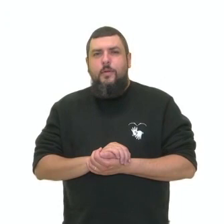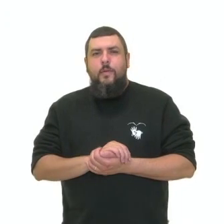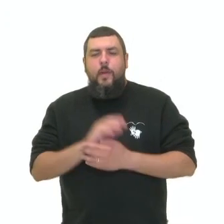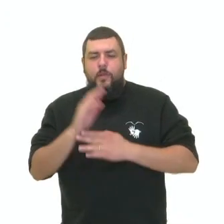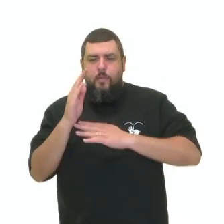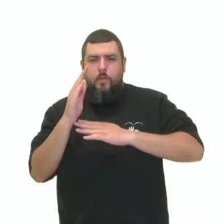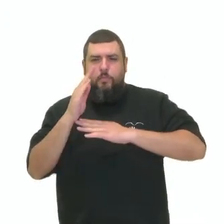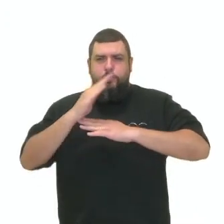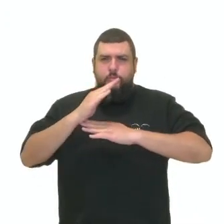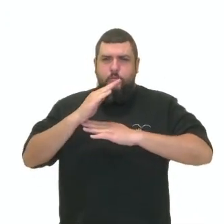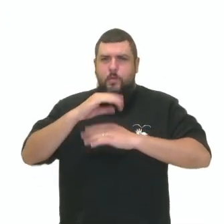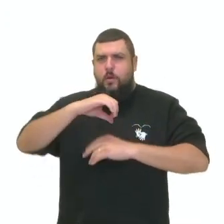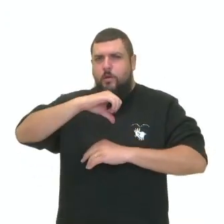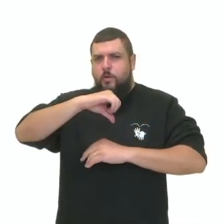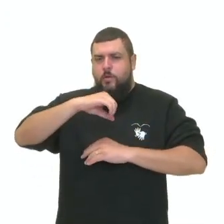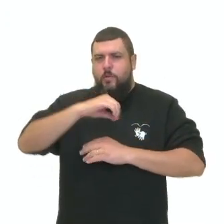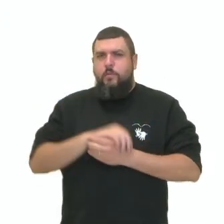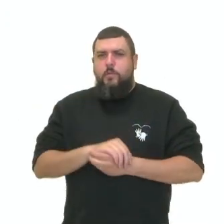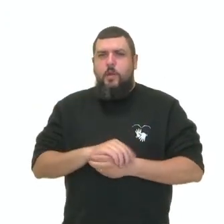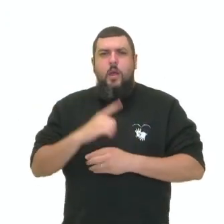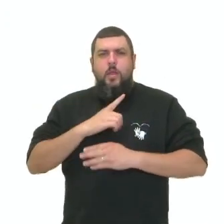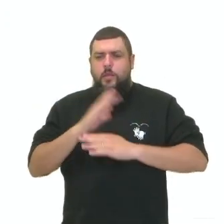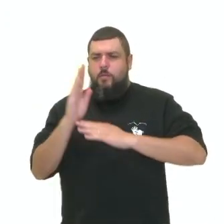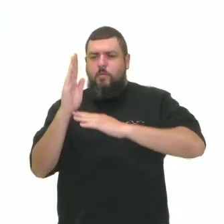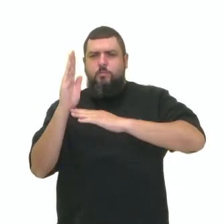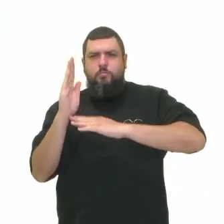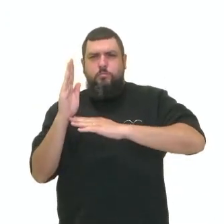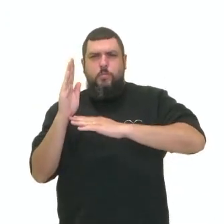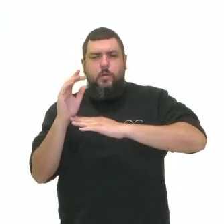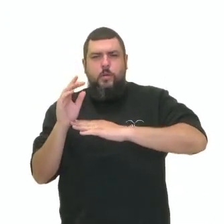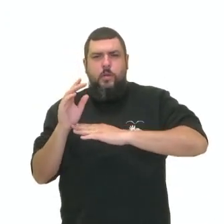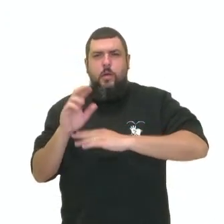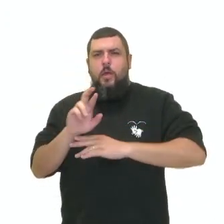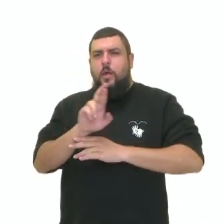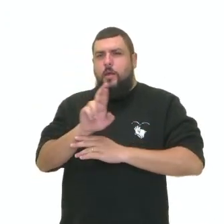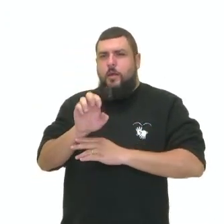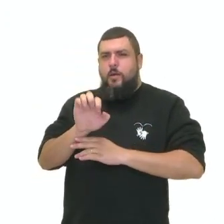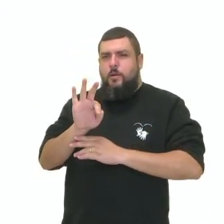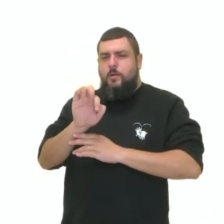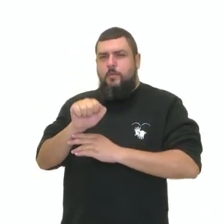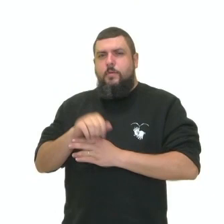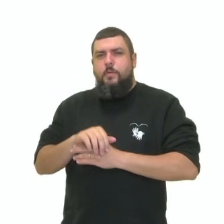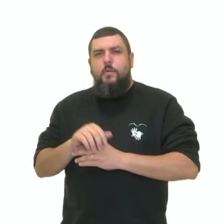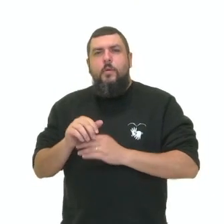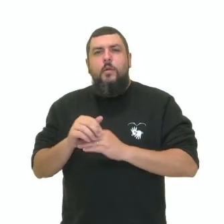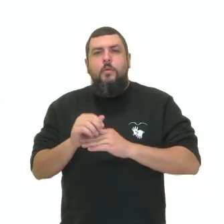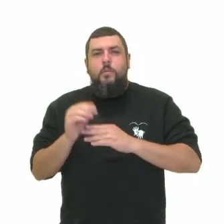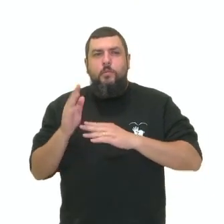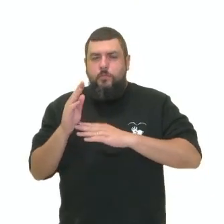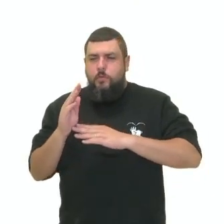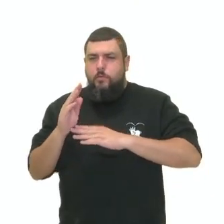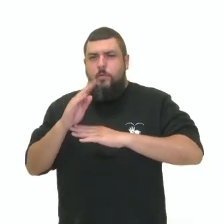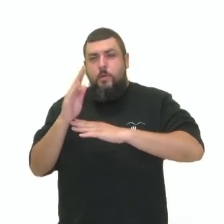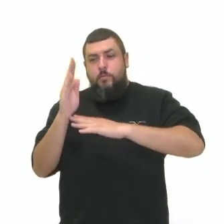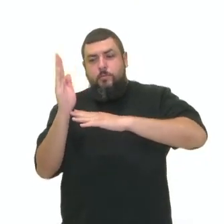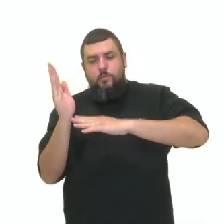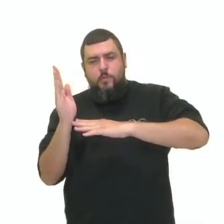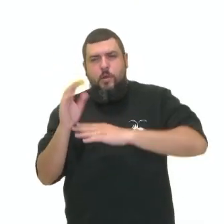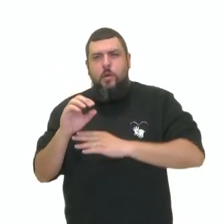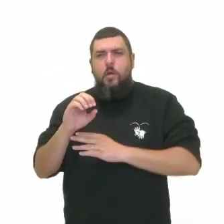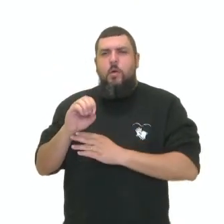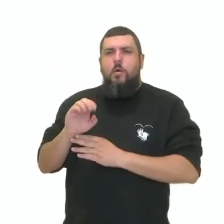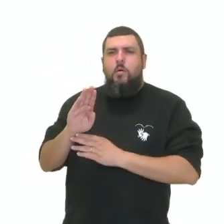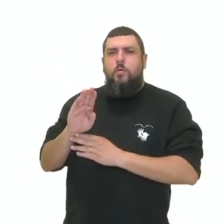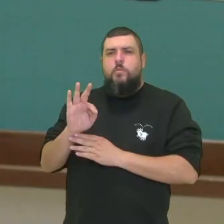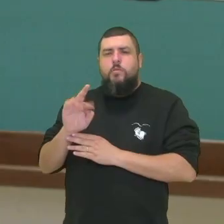Tem ângulozinho de 90 graus, ele se chama retângulo. Tem o ângulo obtuso, que é aquele maior do que 90 graus, ele se